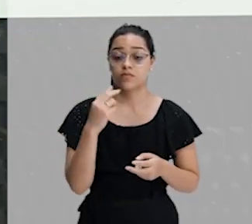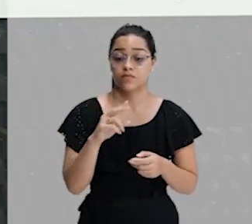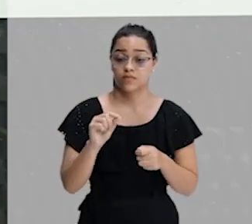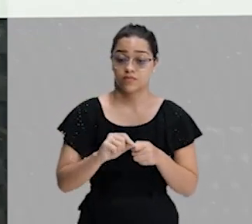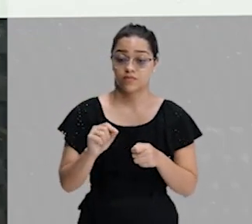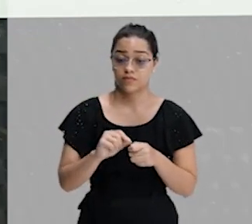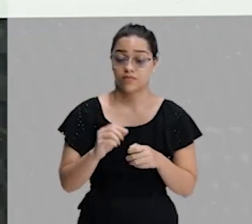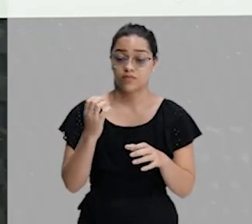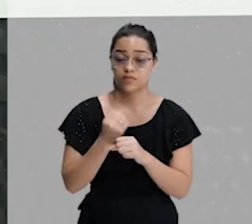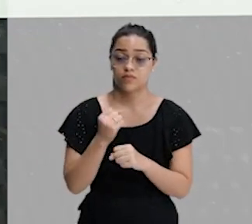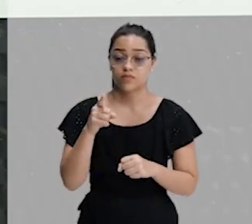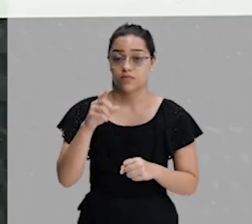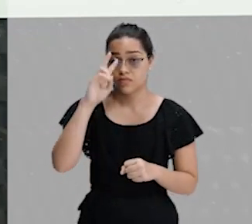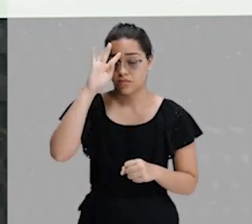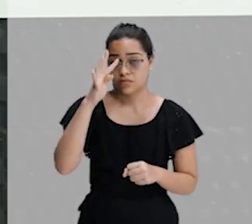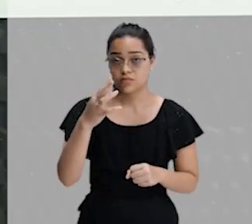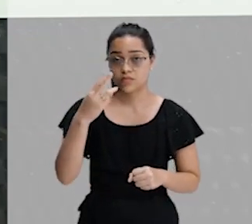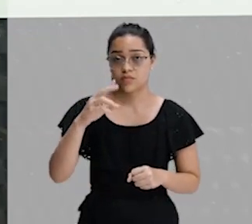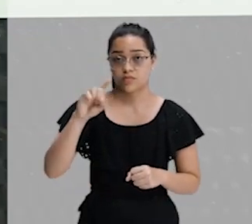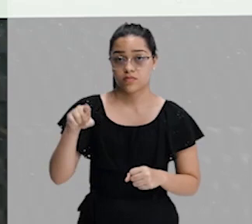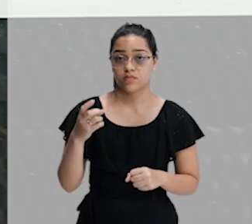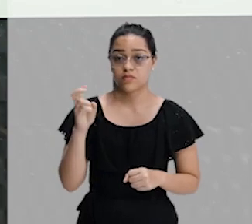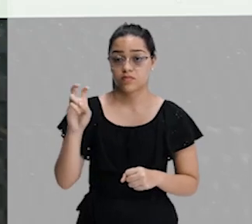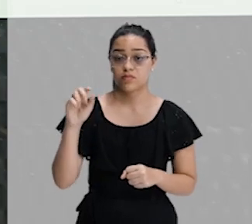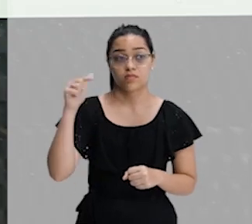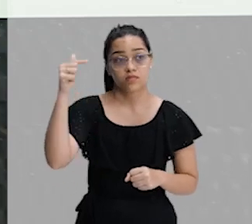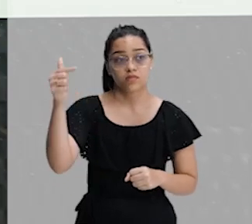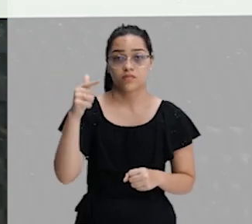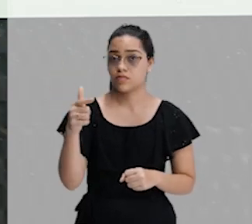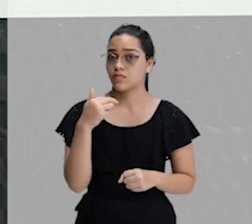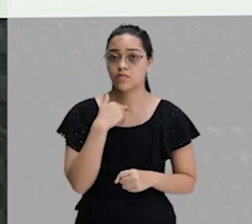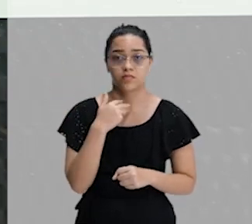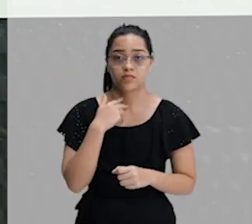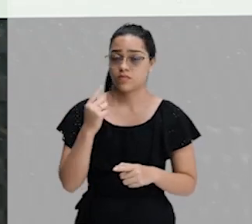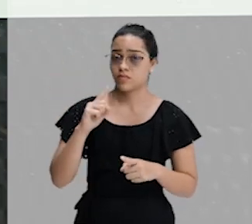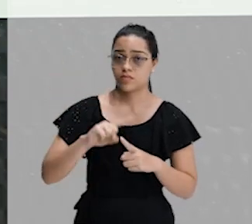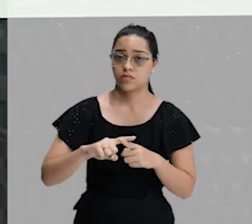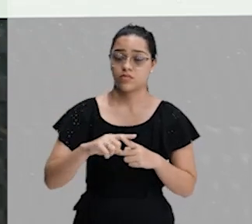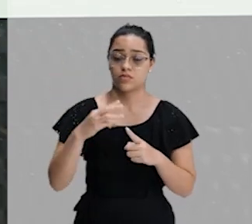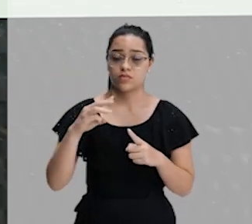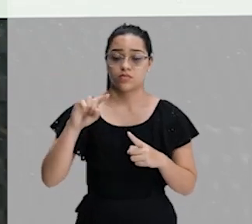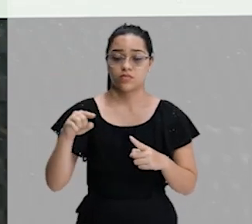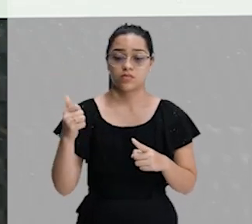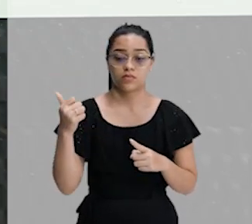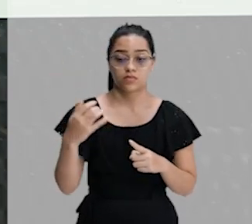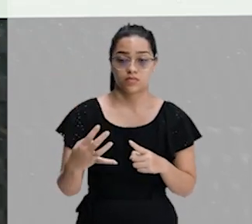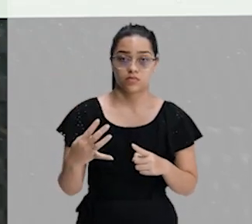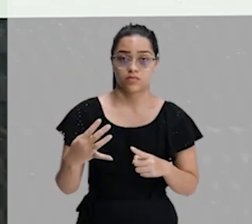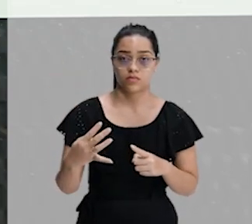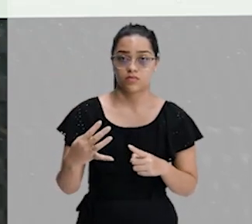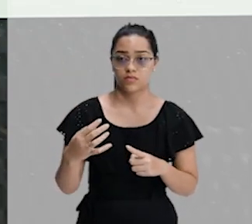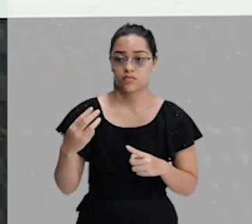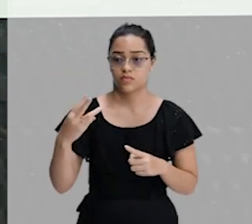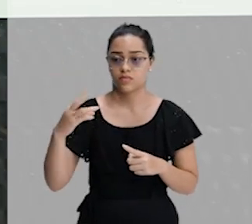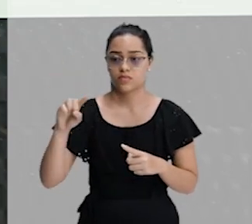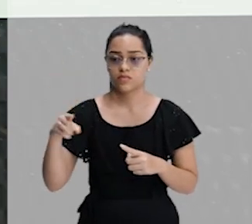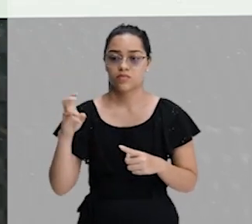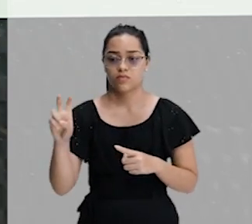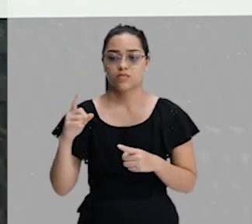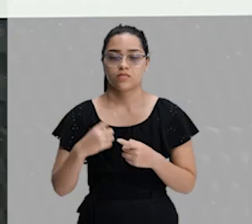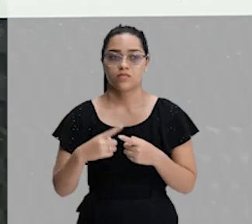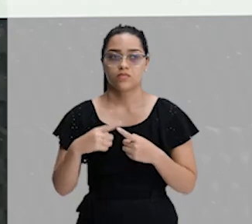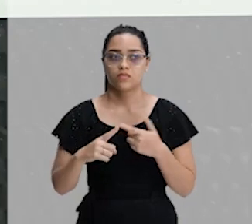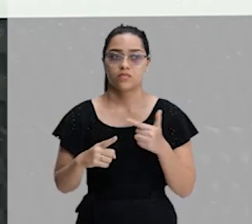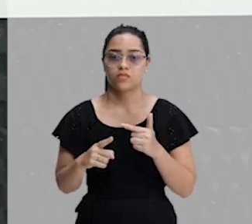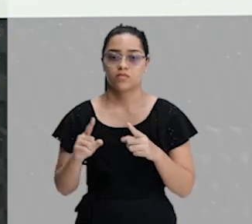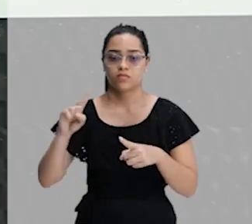essa conta, você resolve primeiro 3,5 ao quadrado, tá? Você não pode multiplicar, por exemplo, 3,14 por 3,5, porque não